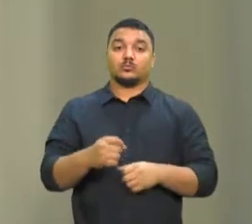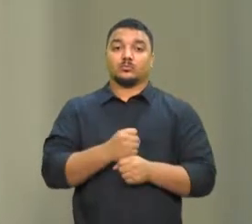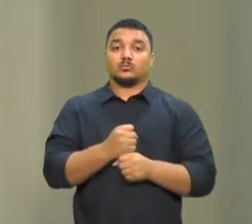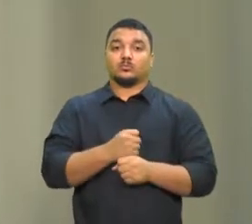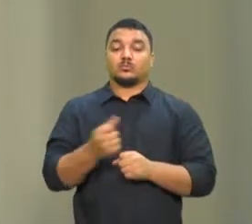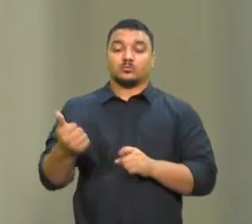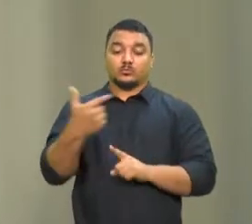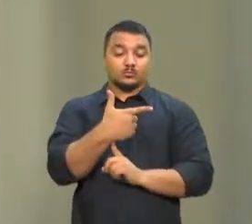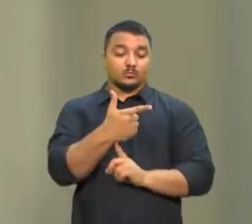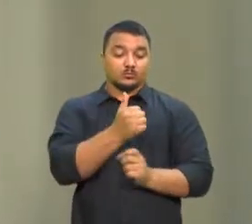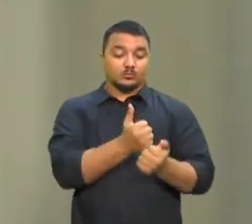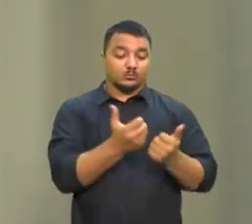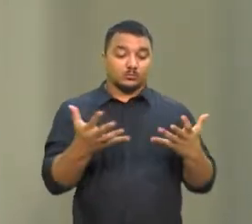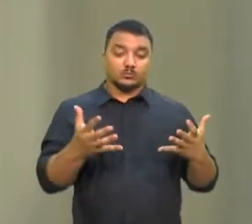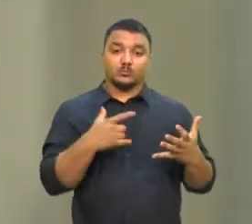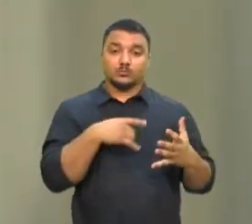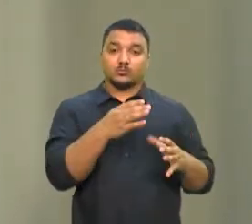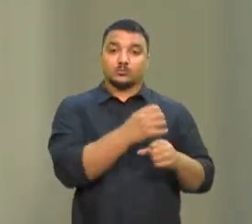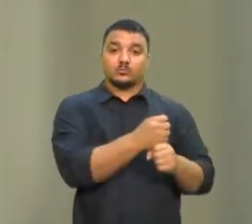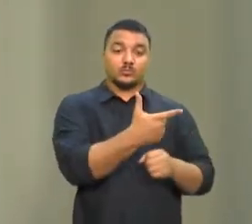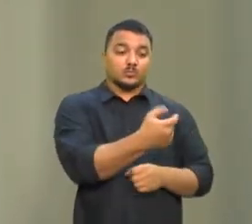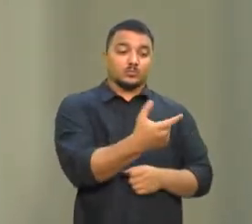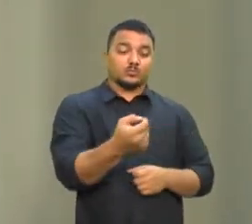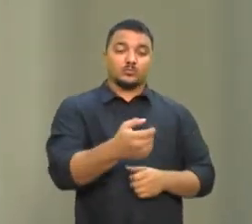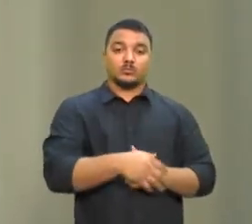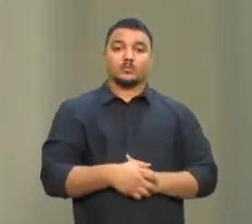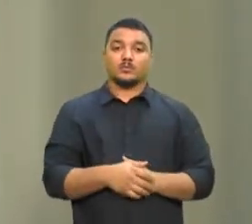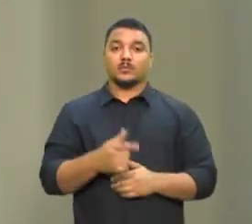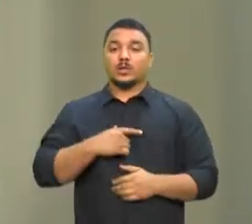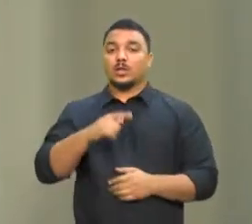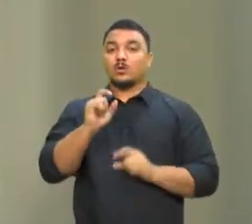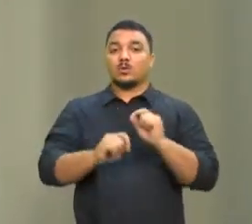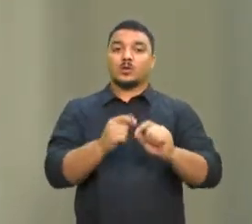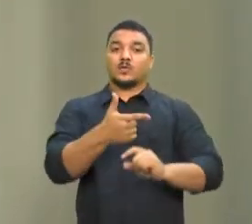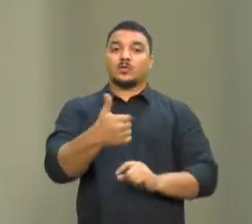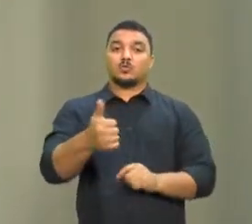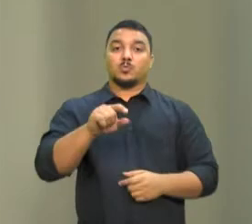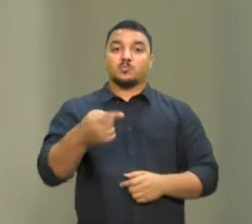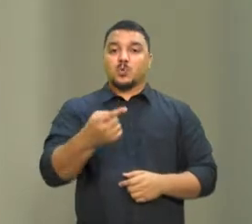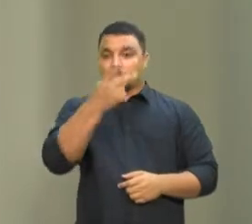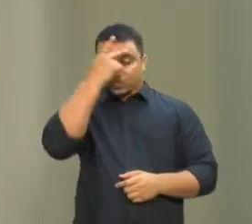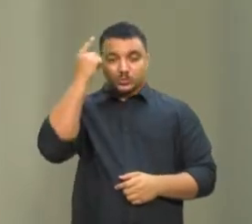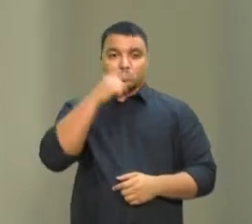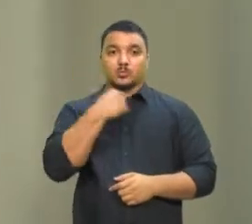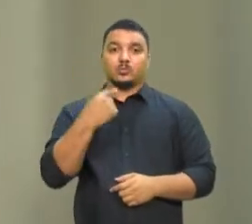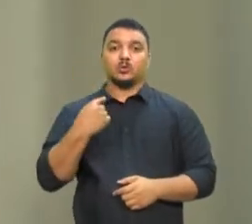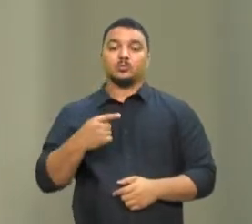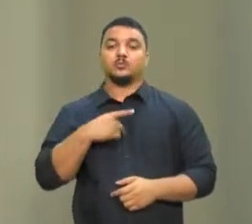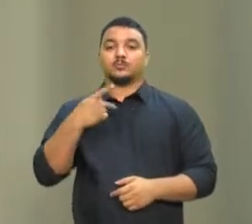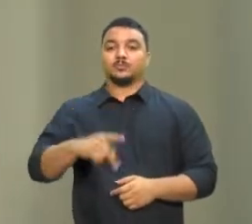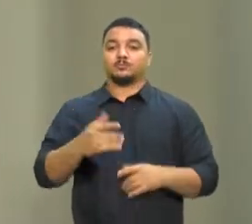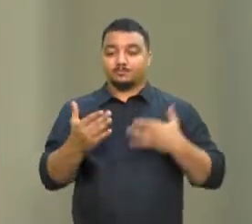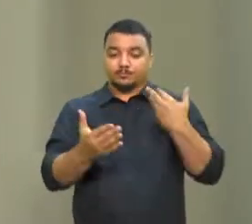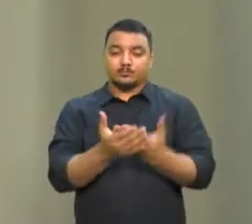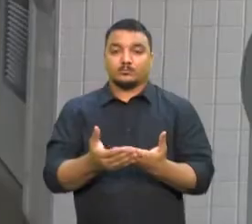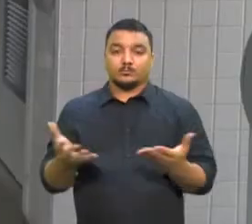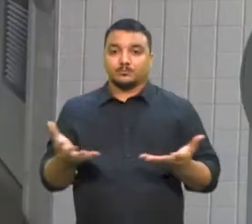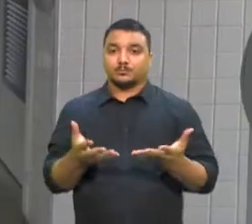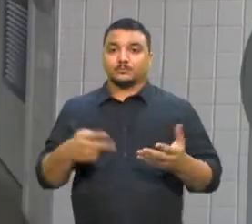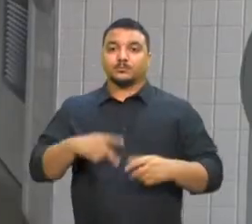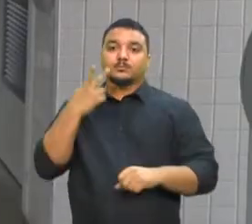a quantidade de 2020. Dos mais de 21 mil óbitos registrados até agora no